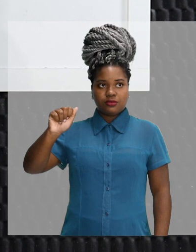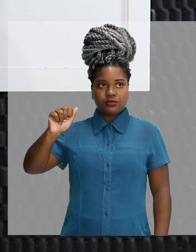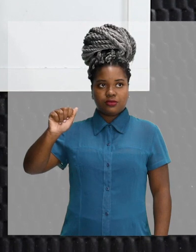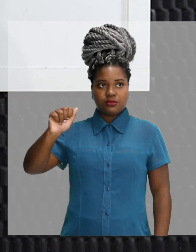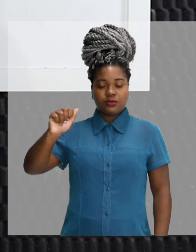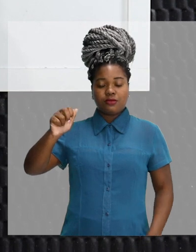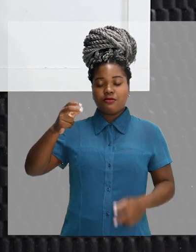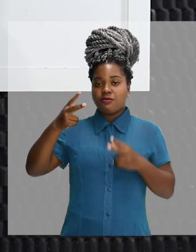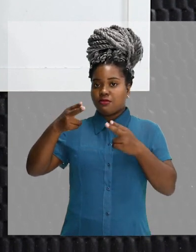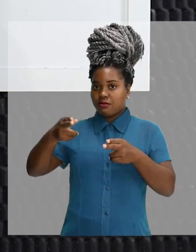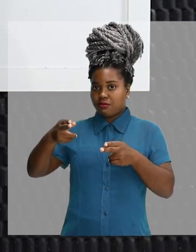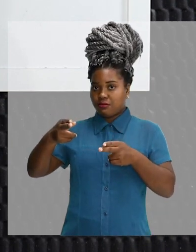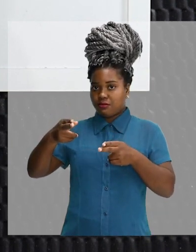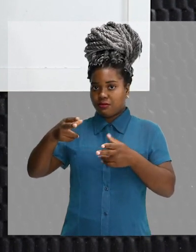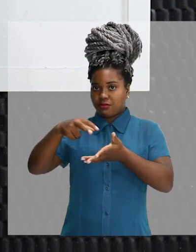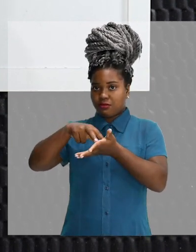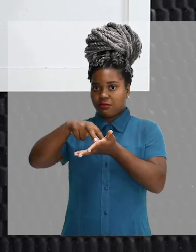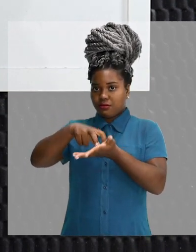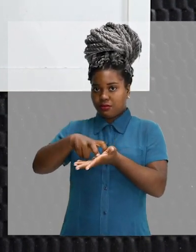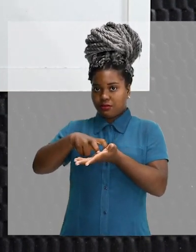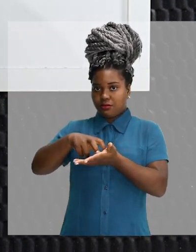ao impulso.